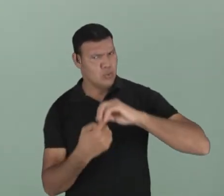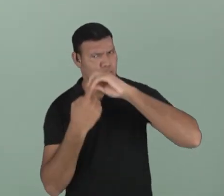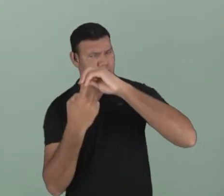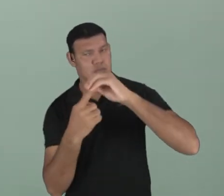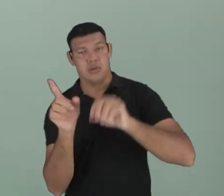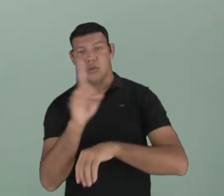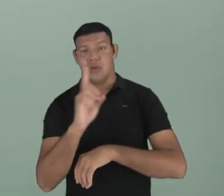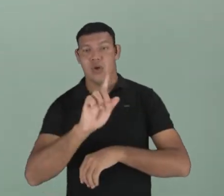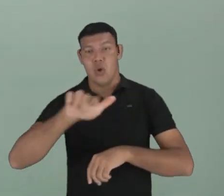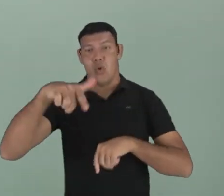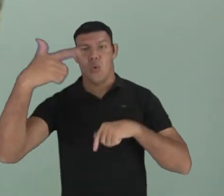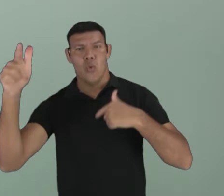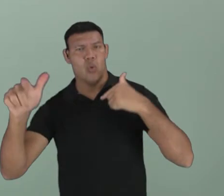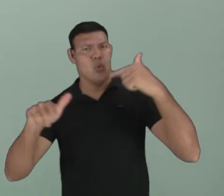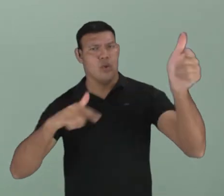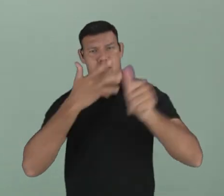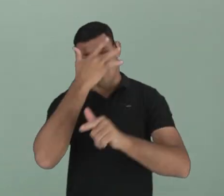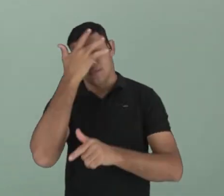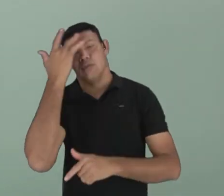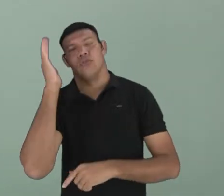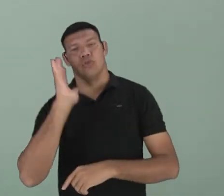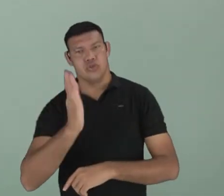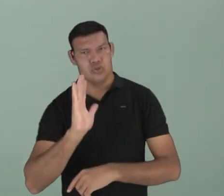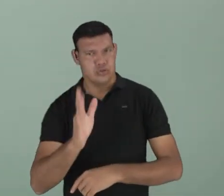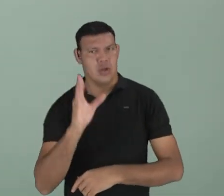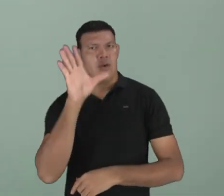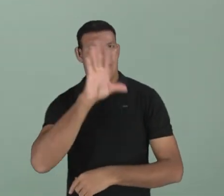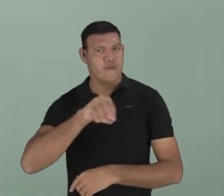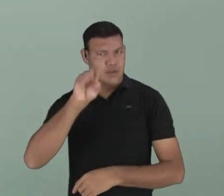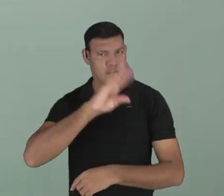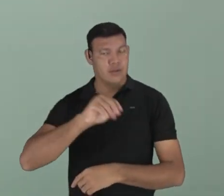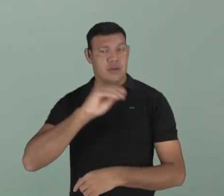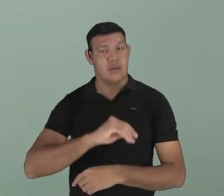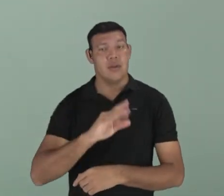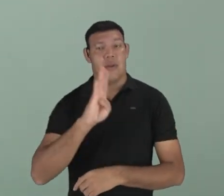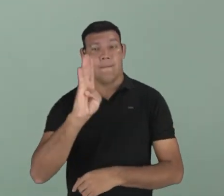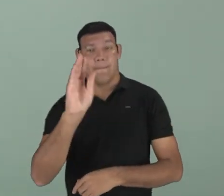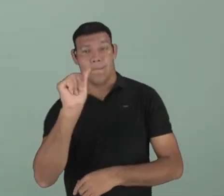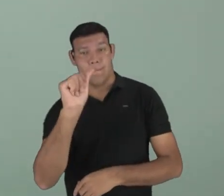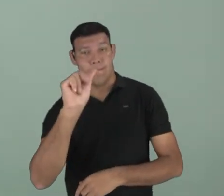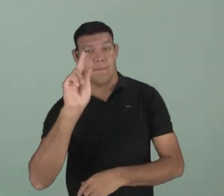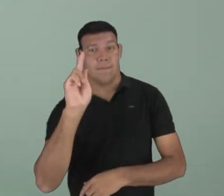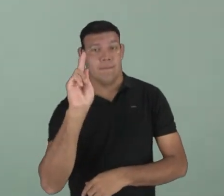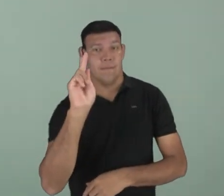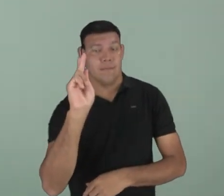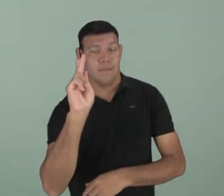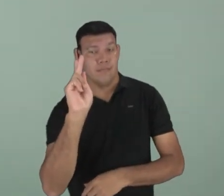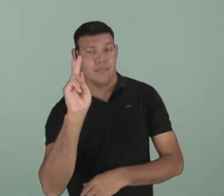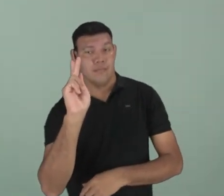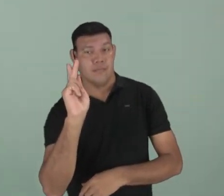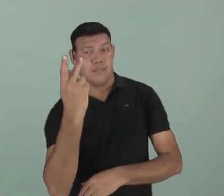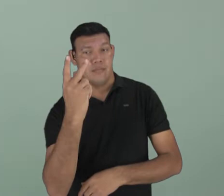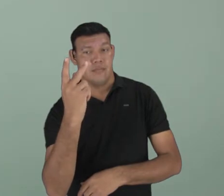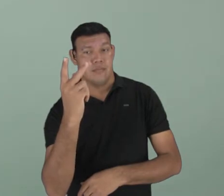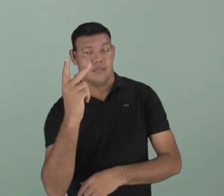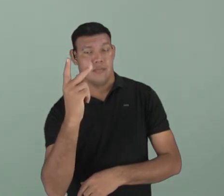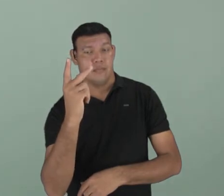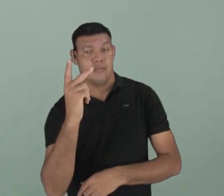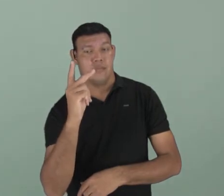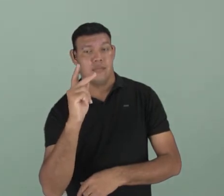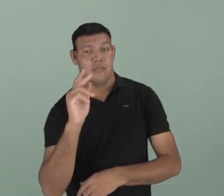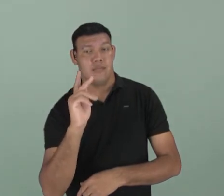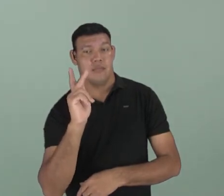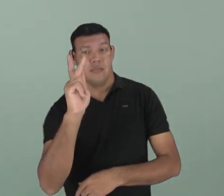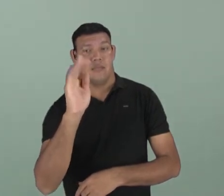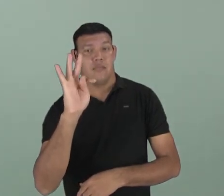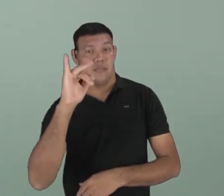dele. Outros autores também já falaram sobre a mesma coisa. Bakhtin acreditava, falava